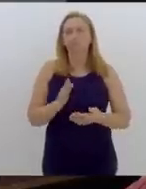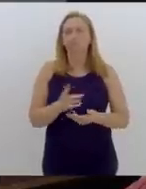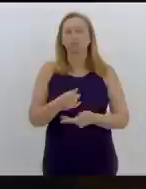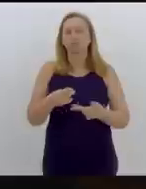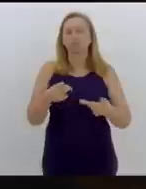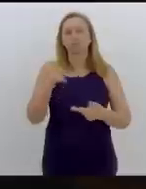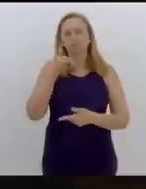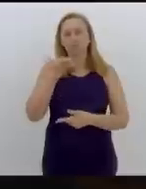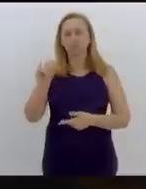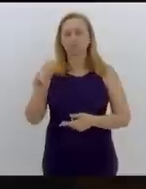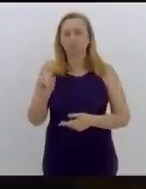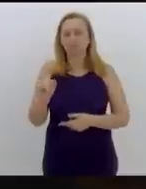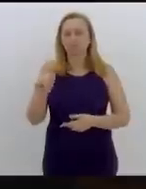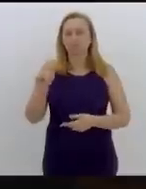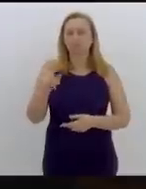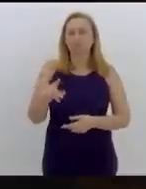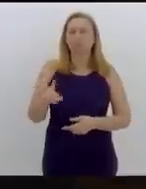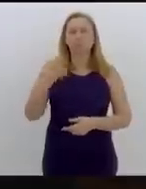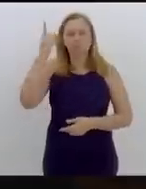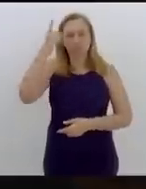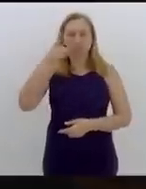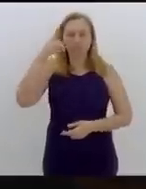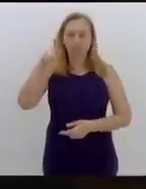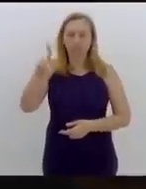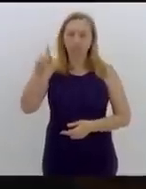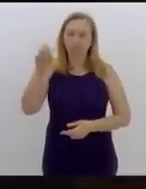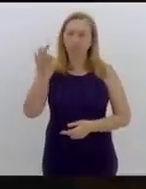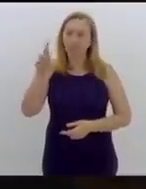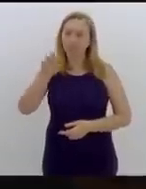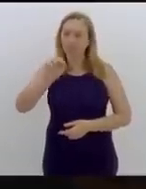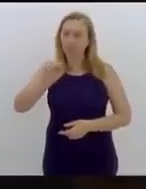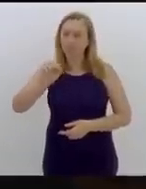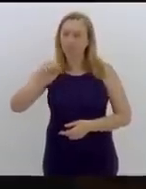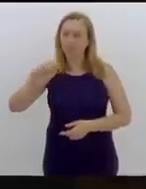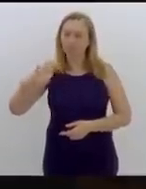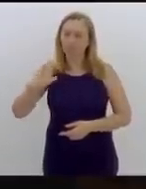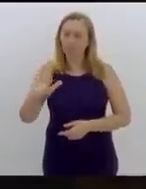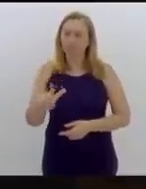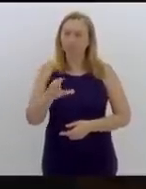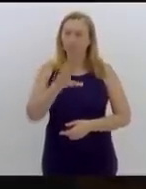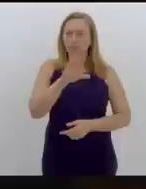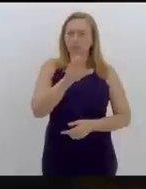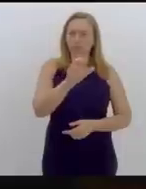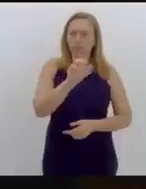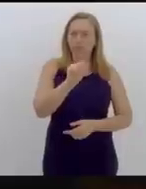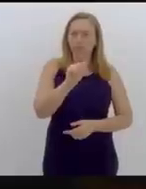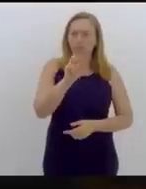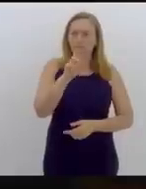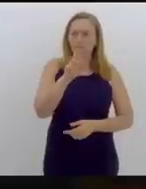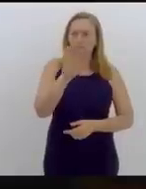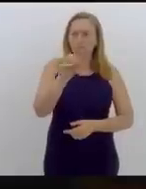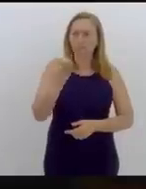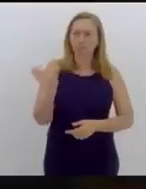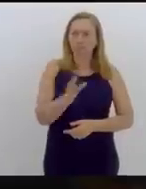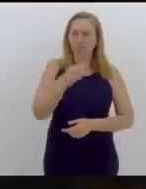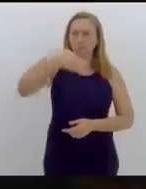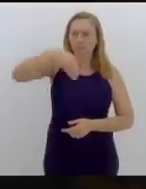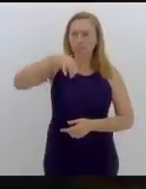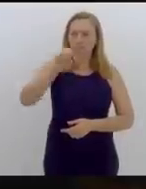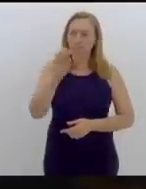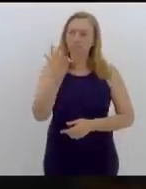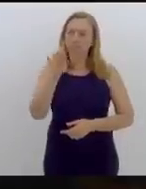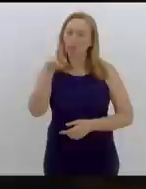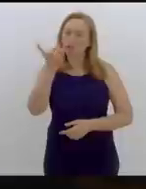Deputado Gualberto Portugal no arco Metropolitano absolutamente abandonado escuro insalubre